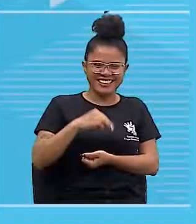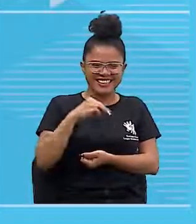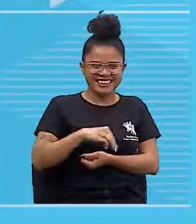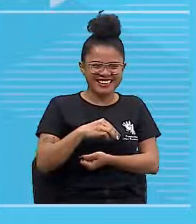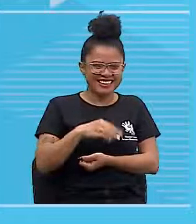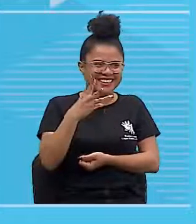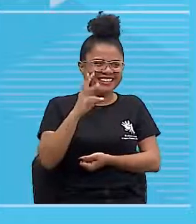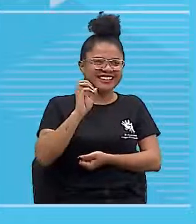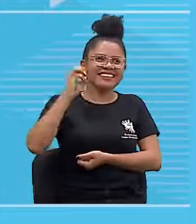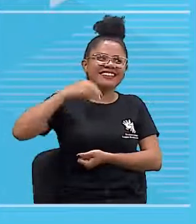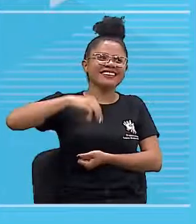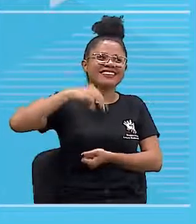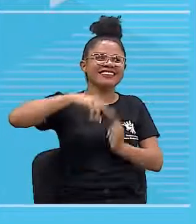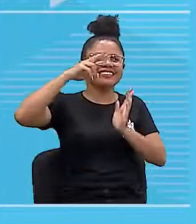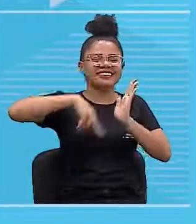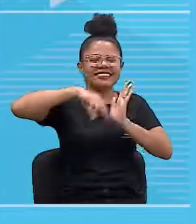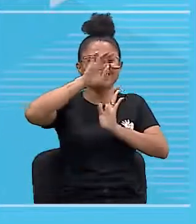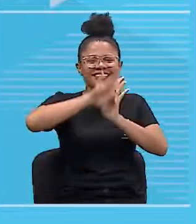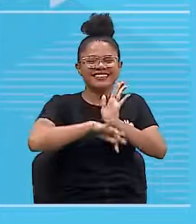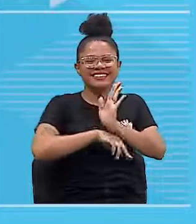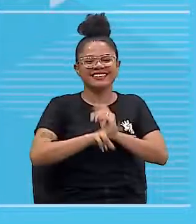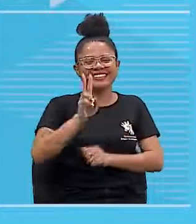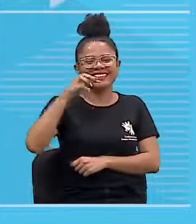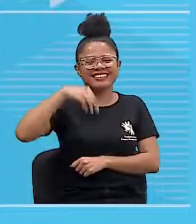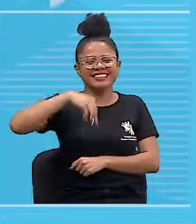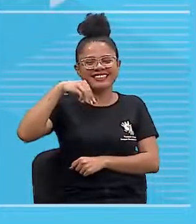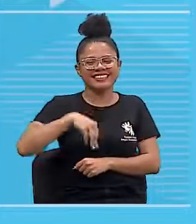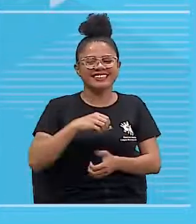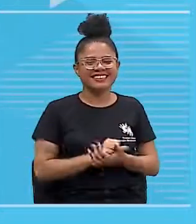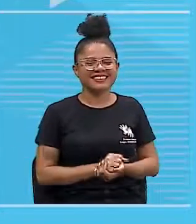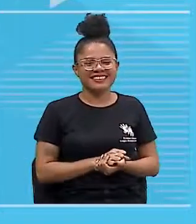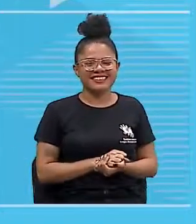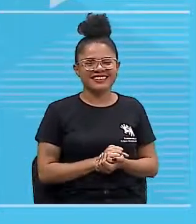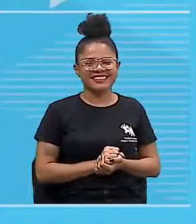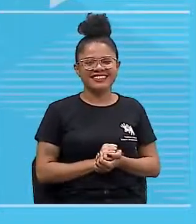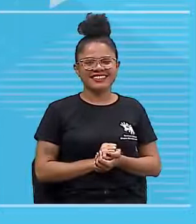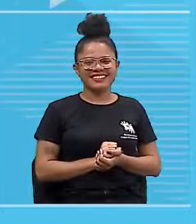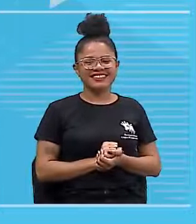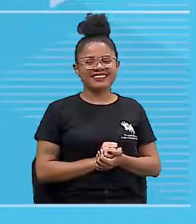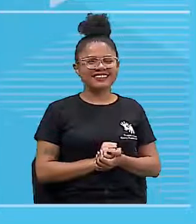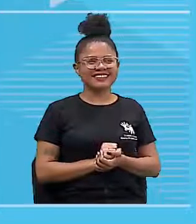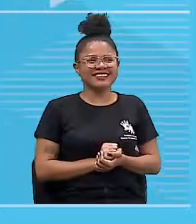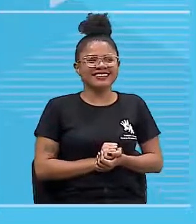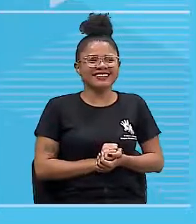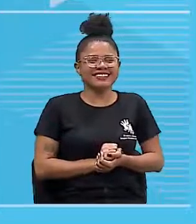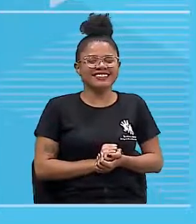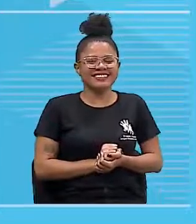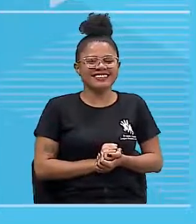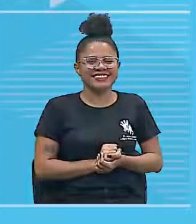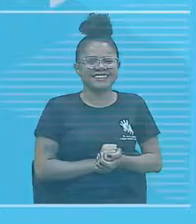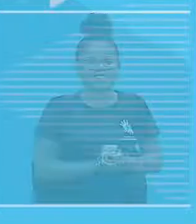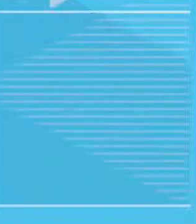é brincadeira do minuto tá valendo Lê o texto Lê o texto tá valendo 2 minutinhos